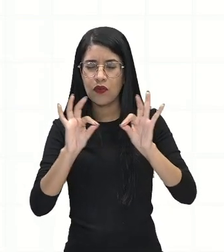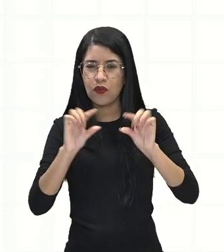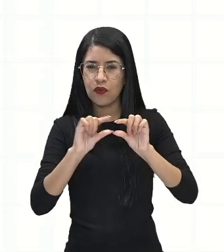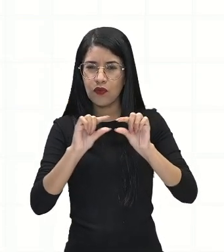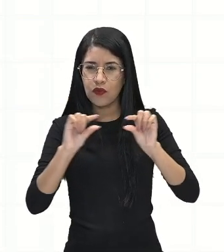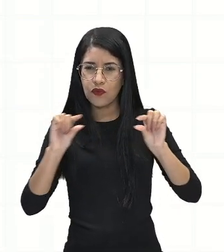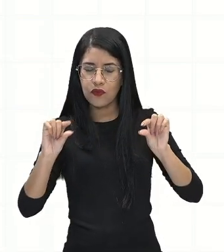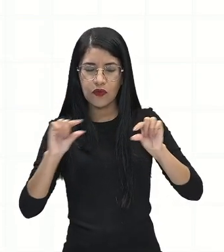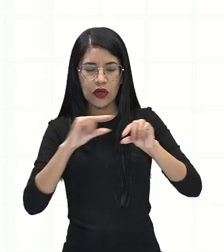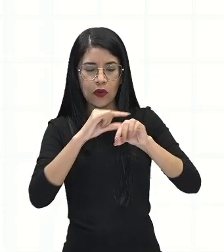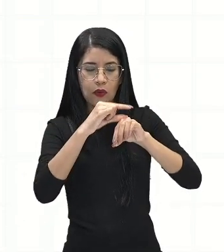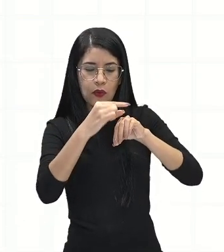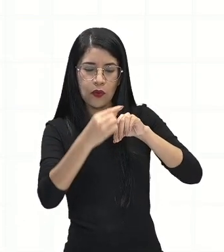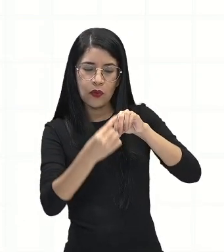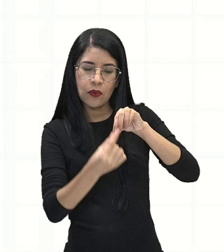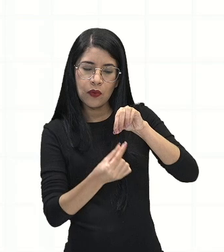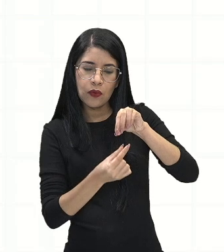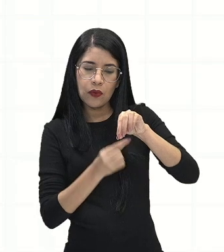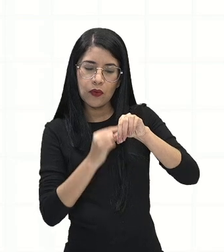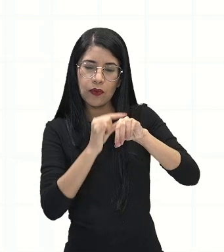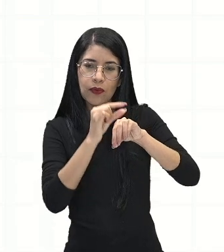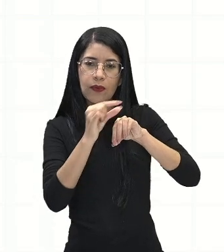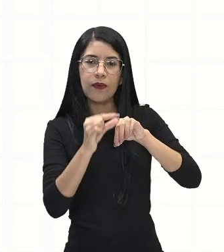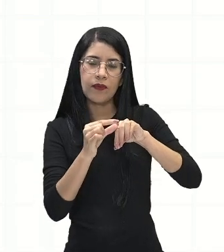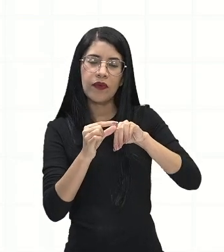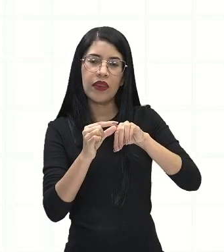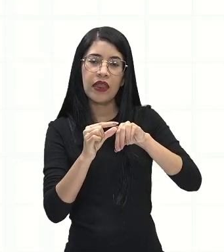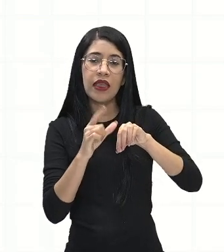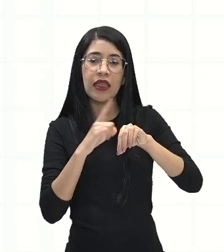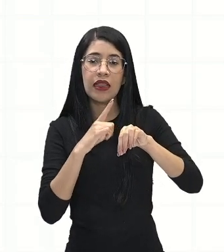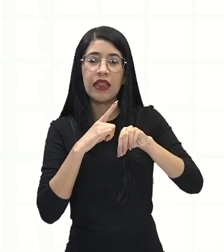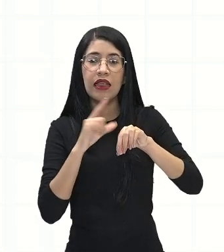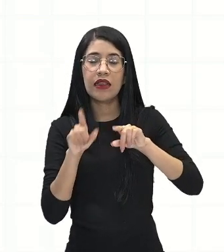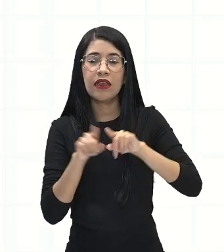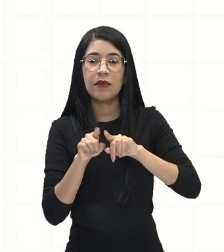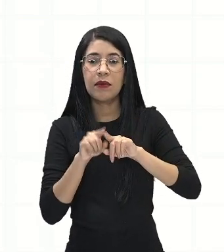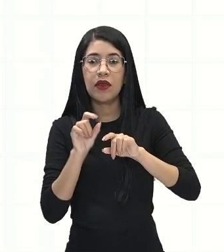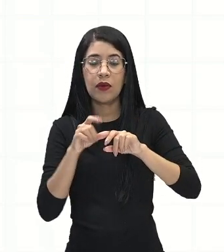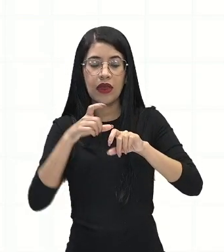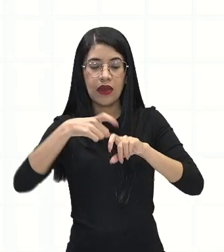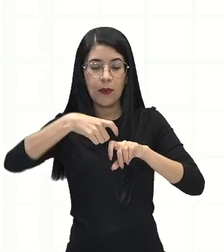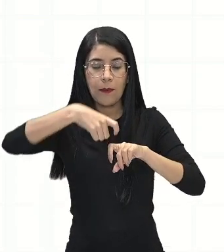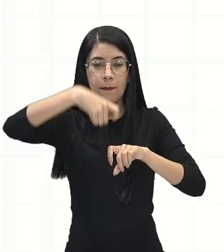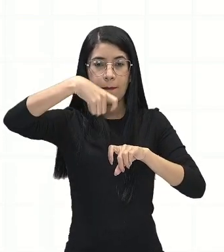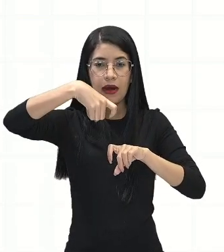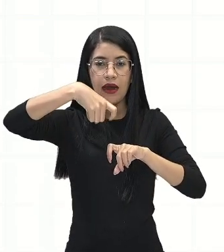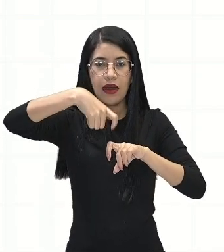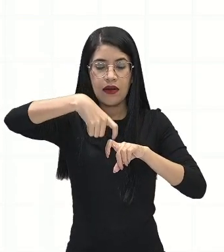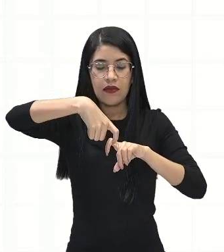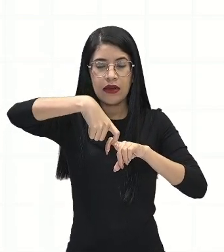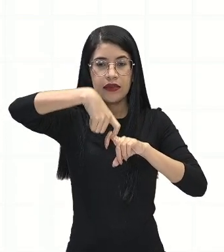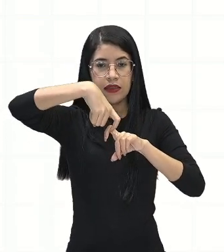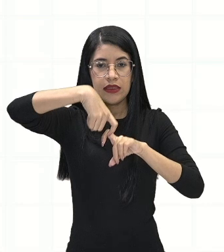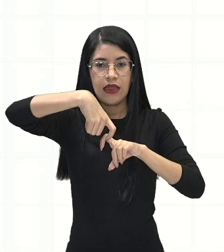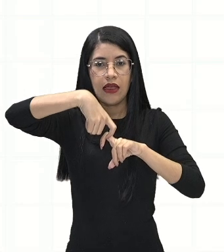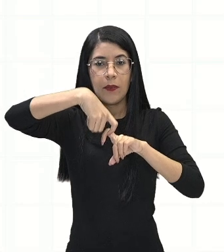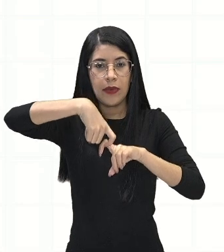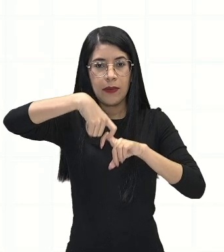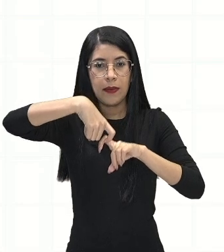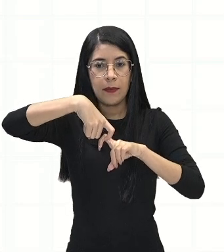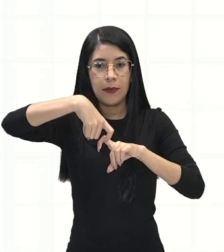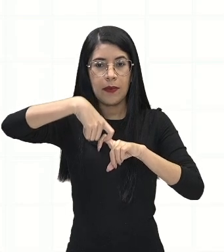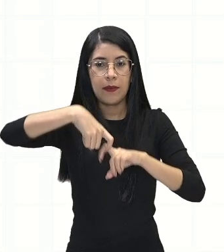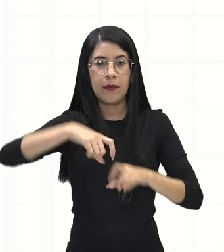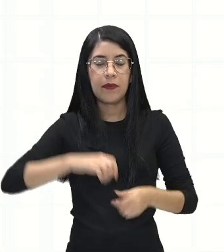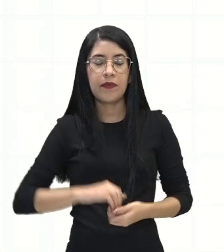por dentro dele, né? E ele vai ter um espaço onde vai ser fixado, onde ele vai ser sustentado,